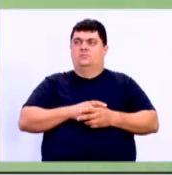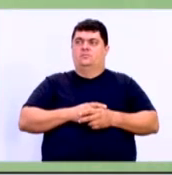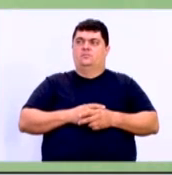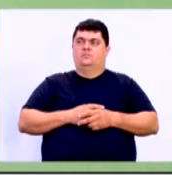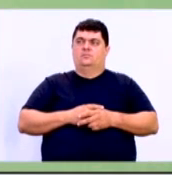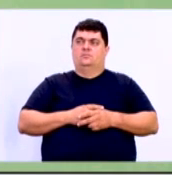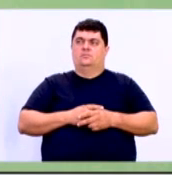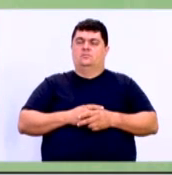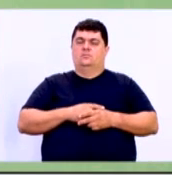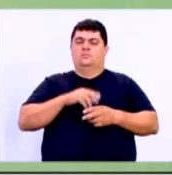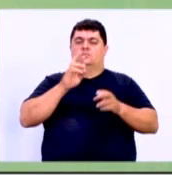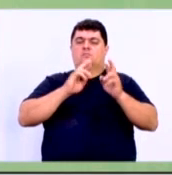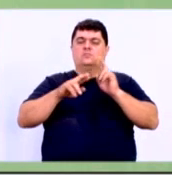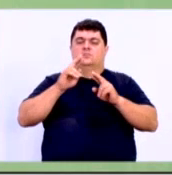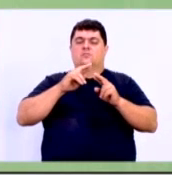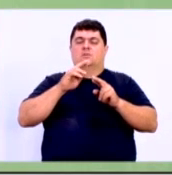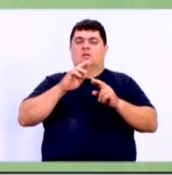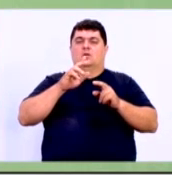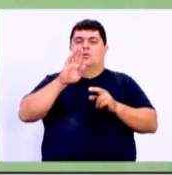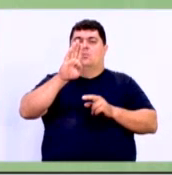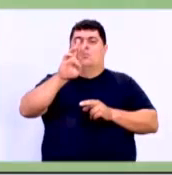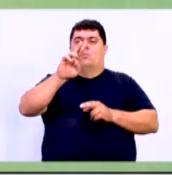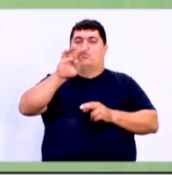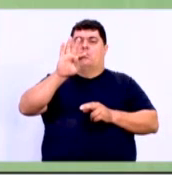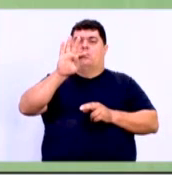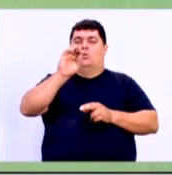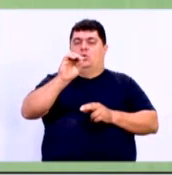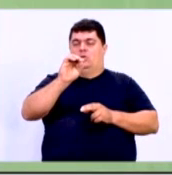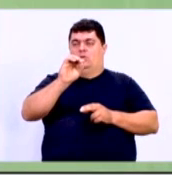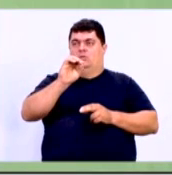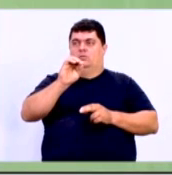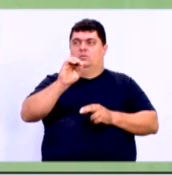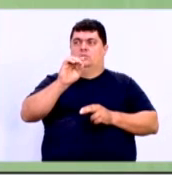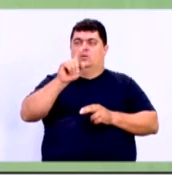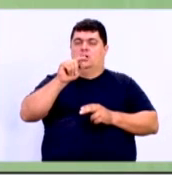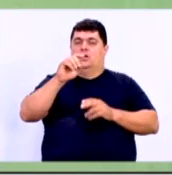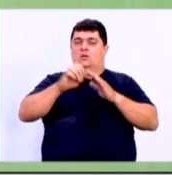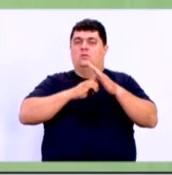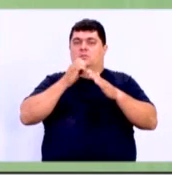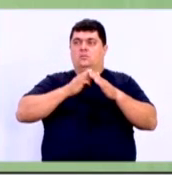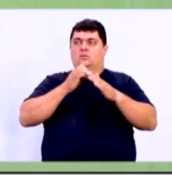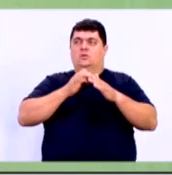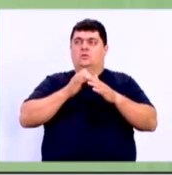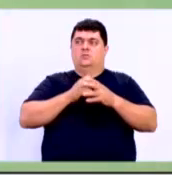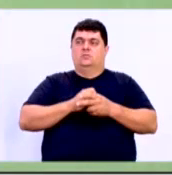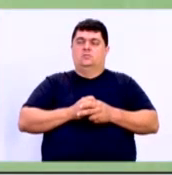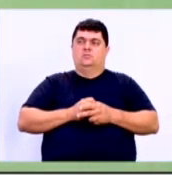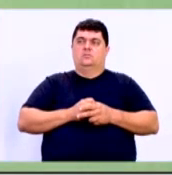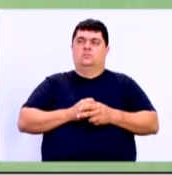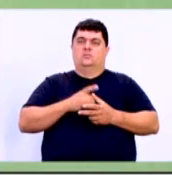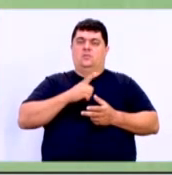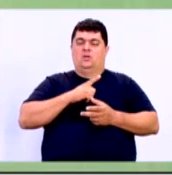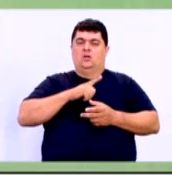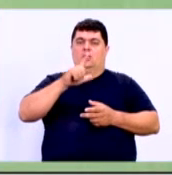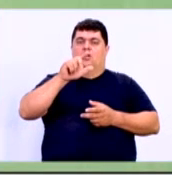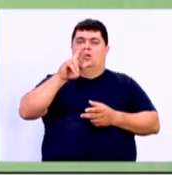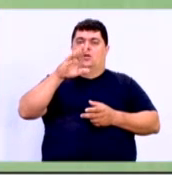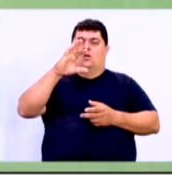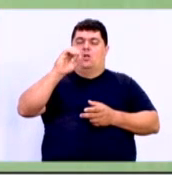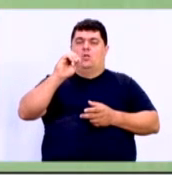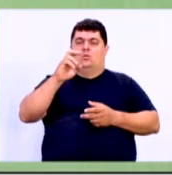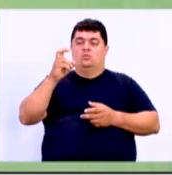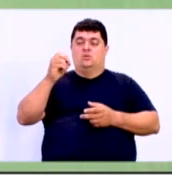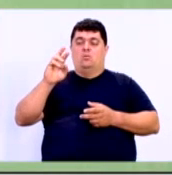Então qual é o resultado bruto? O resultado bruto é que nossa empresa teve um lucro de